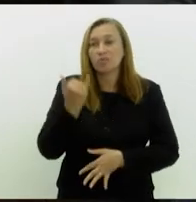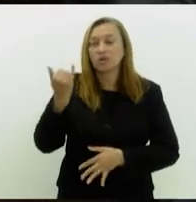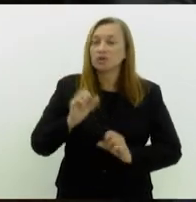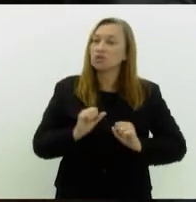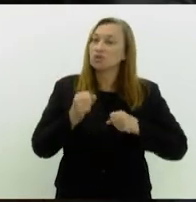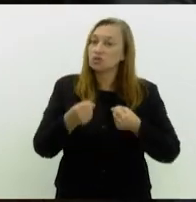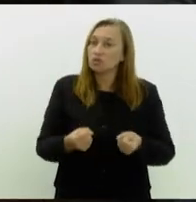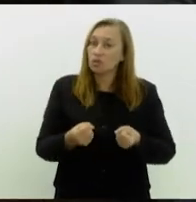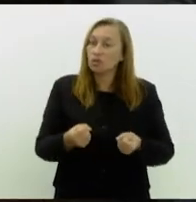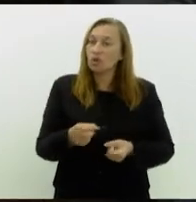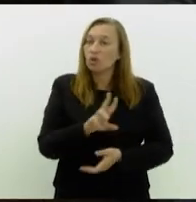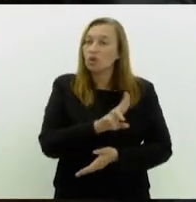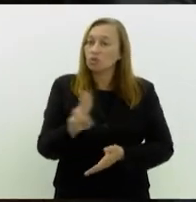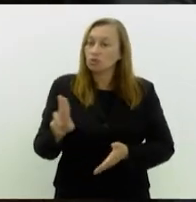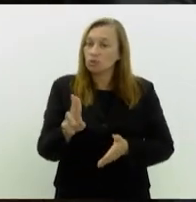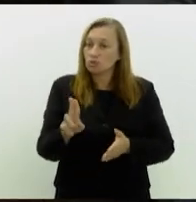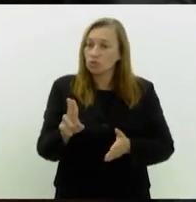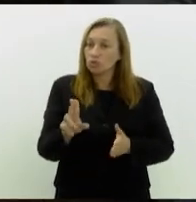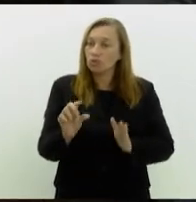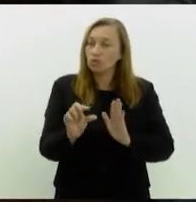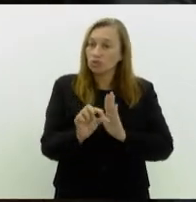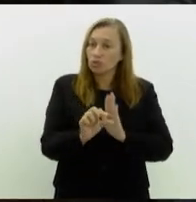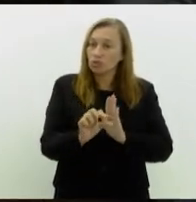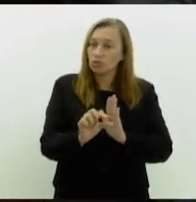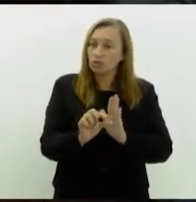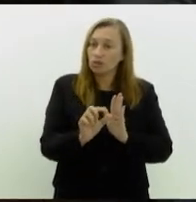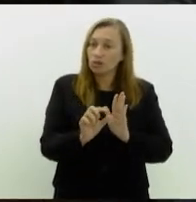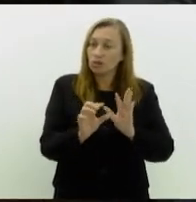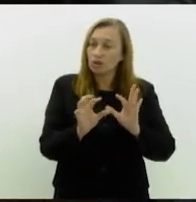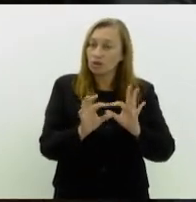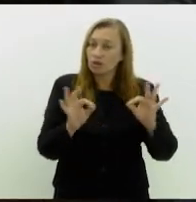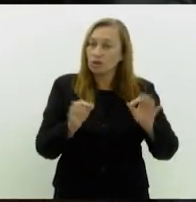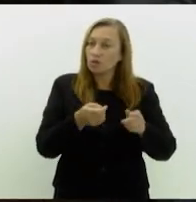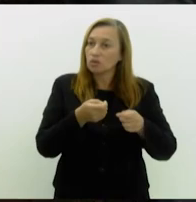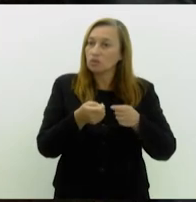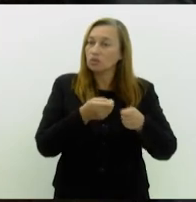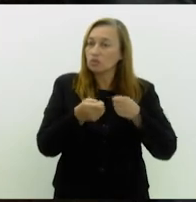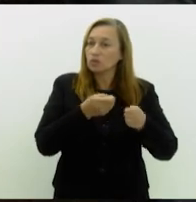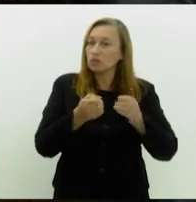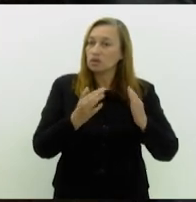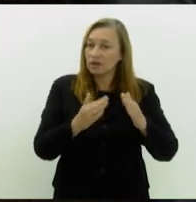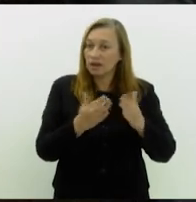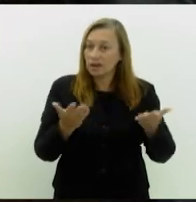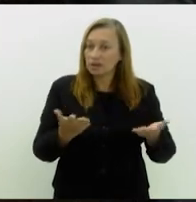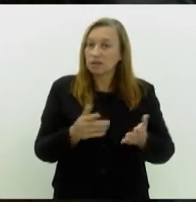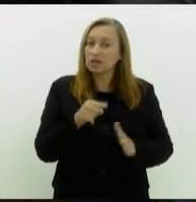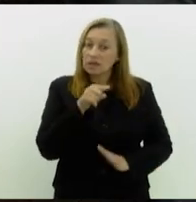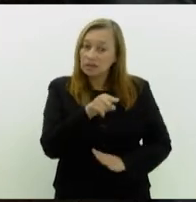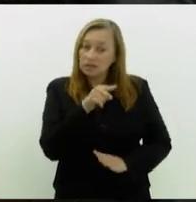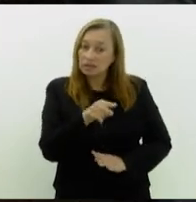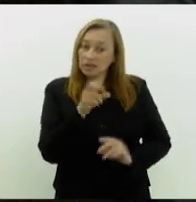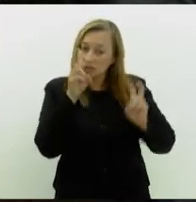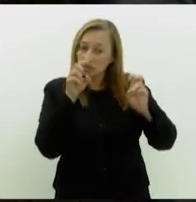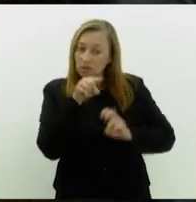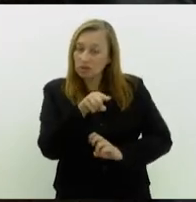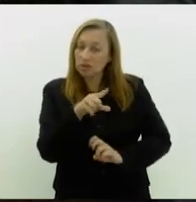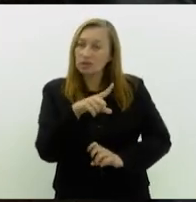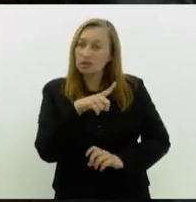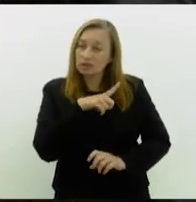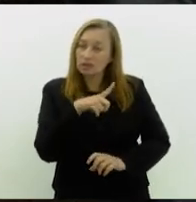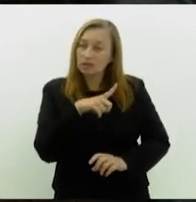esforço de botar um novo item uma nova lacuna né no controle processual da casa nesse caso especial também tenho